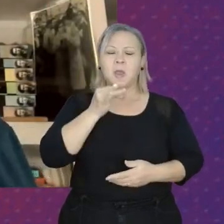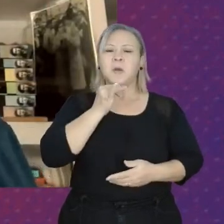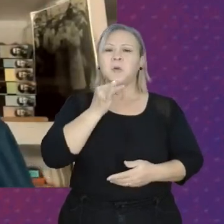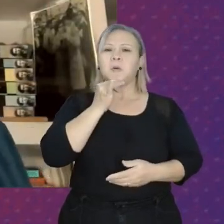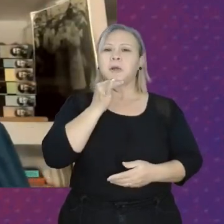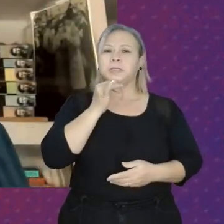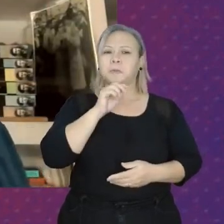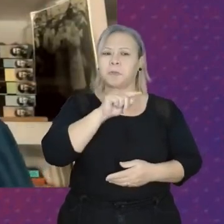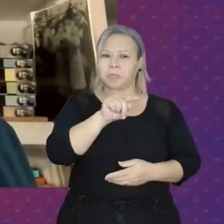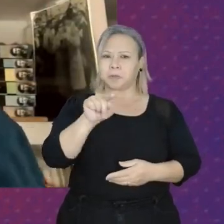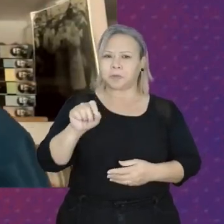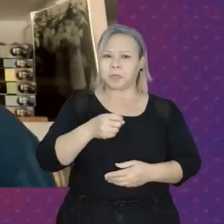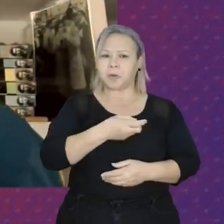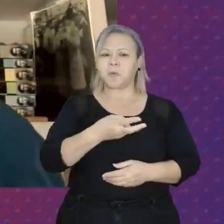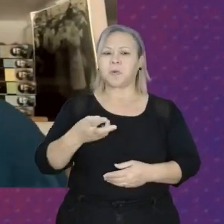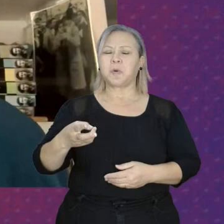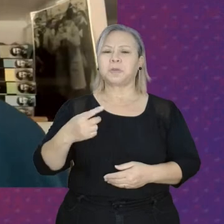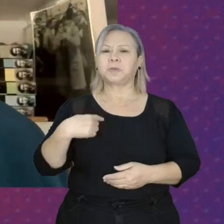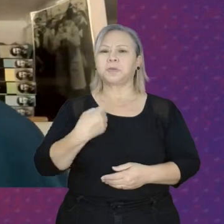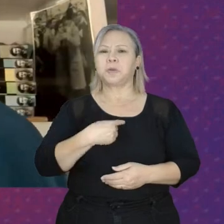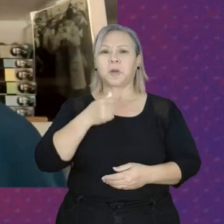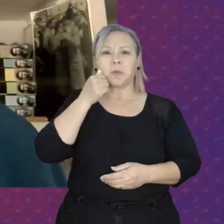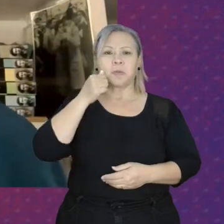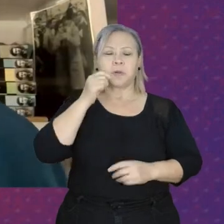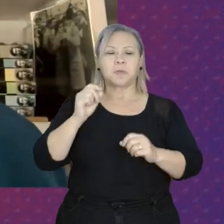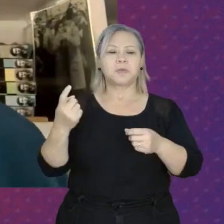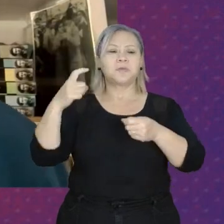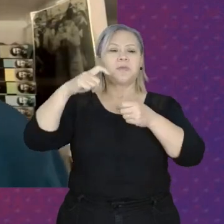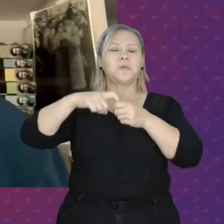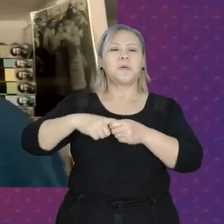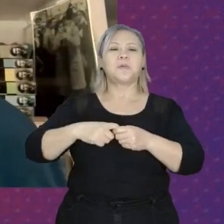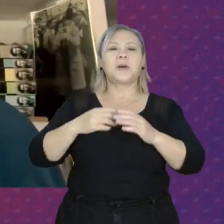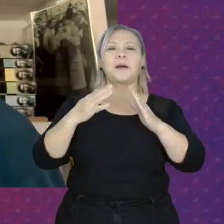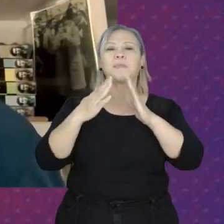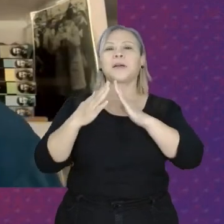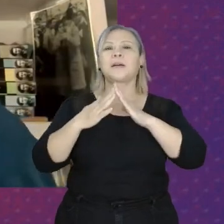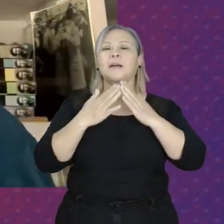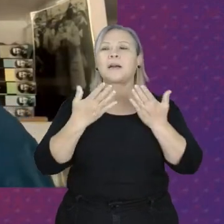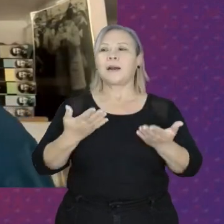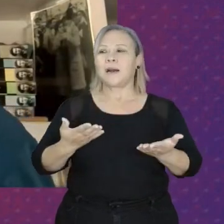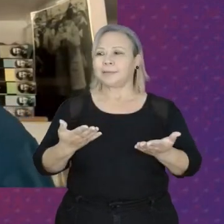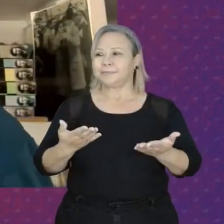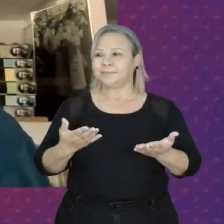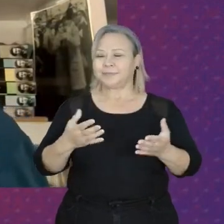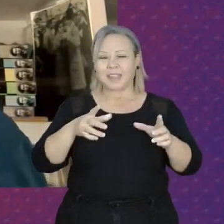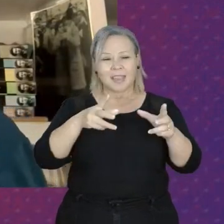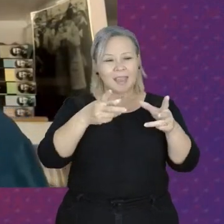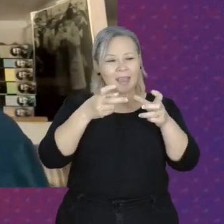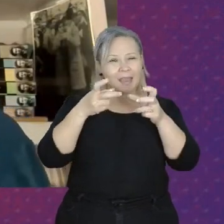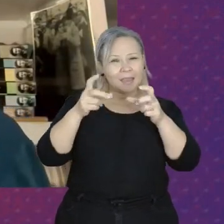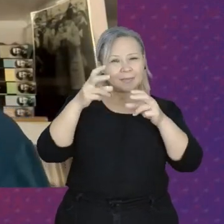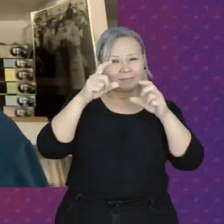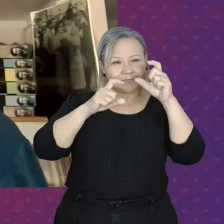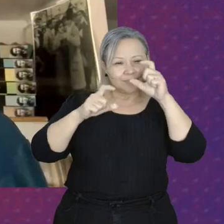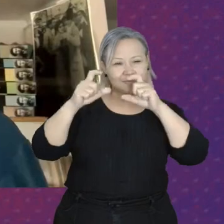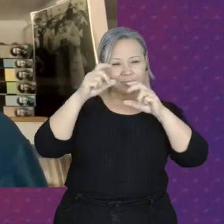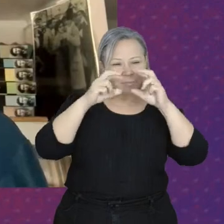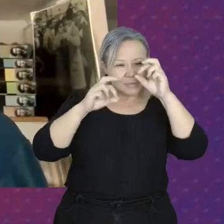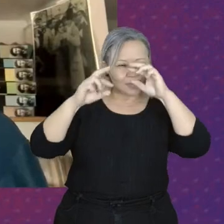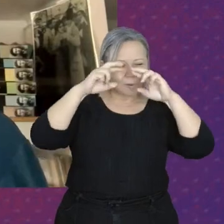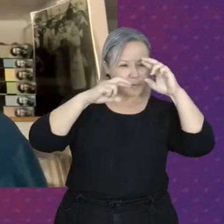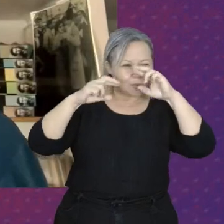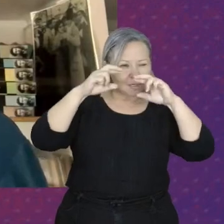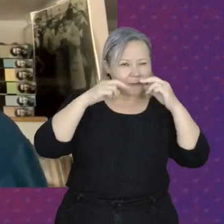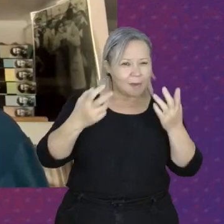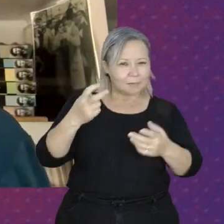para vocês. Quantas de nós mulheres podemos voltar para casa e observar alguma manifestação cultural no espaço